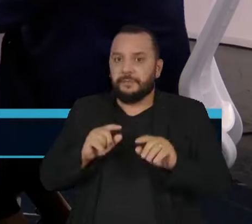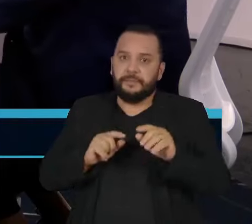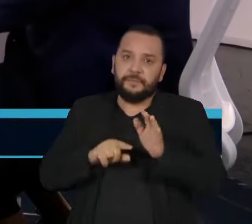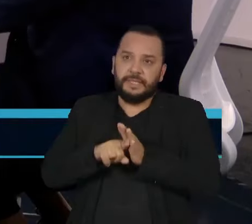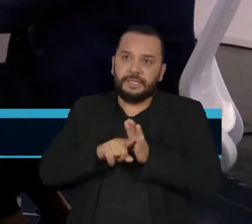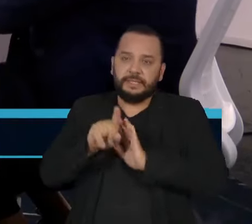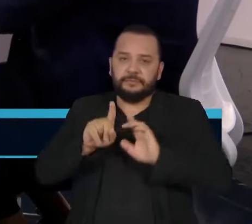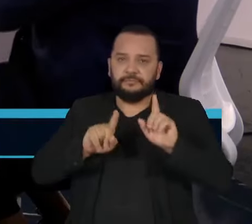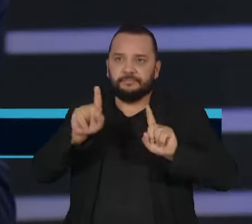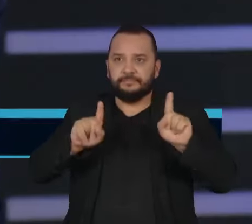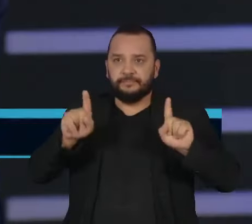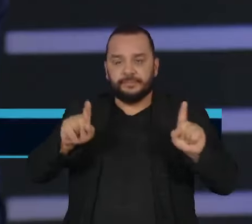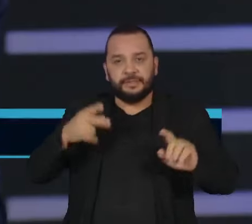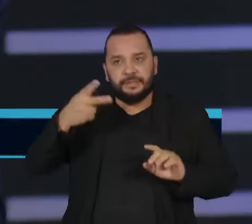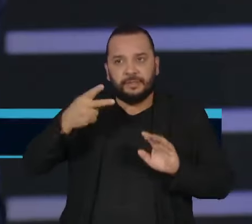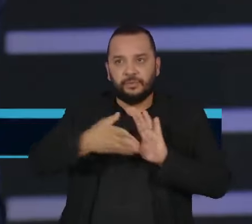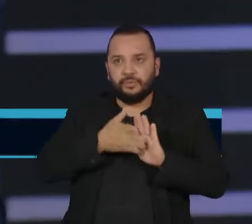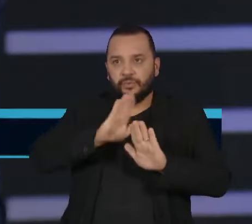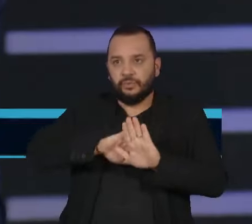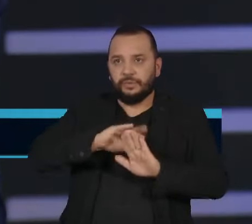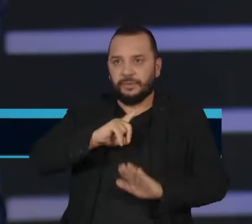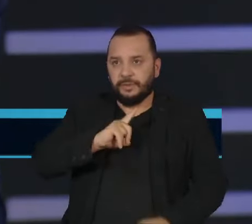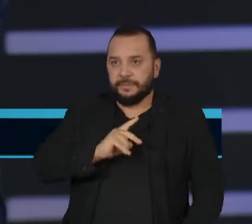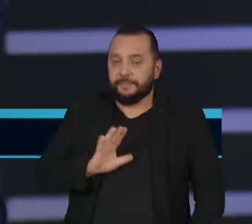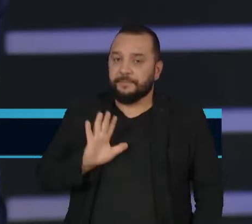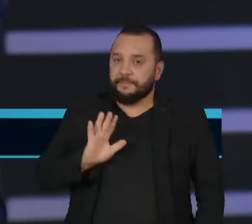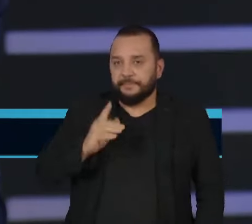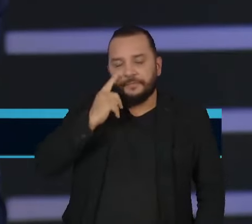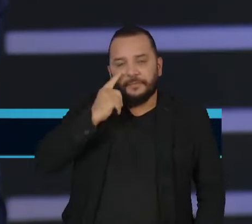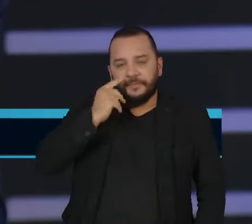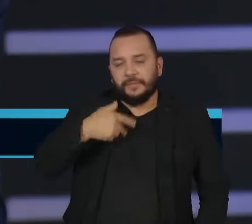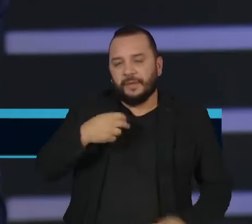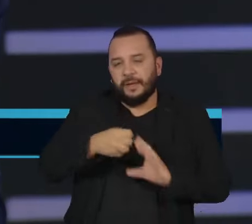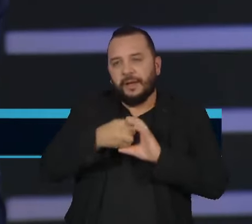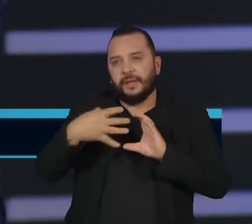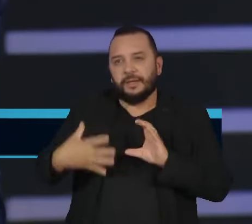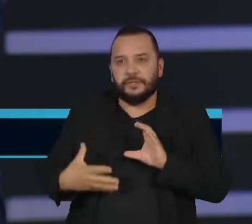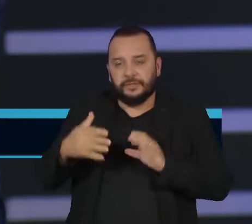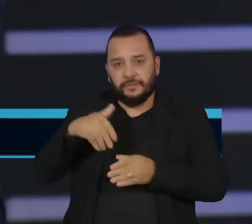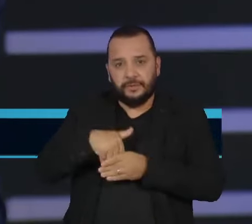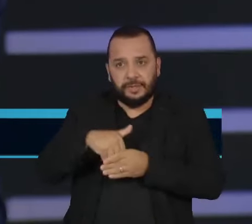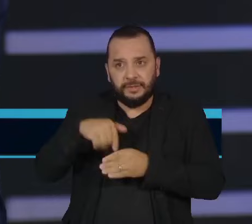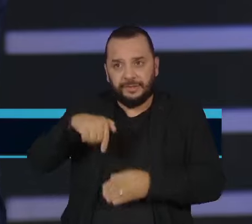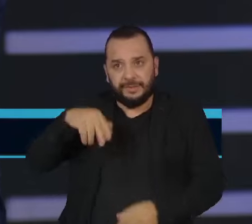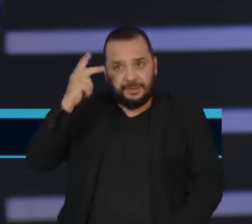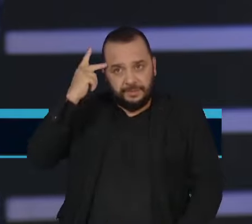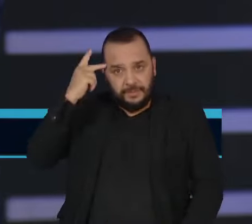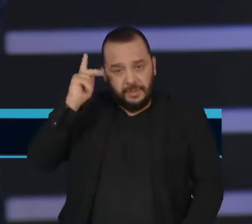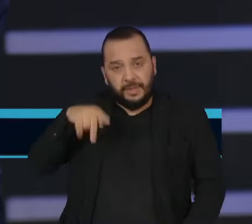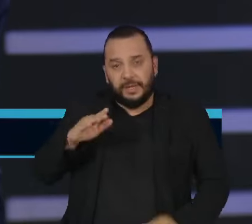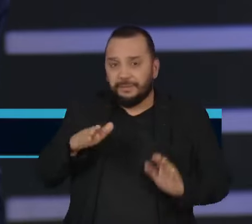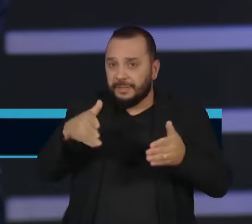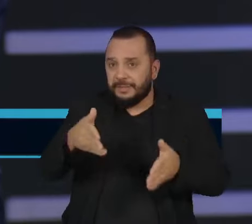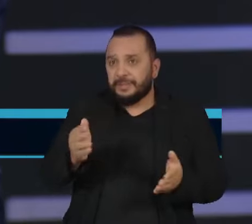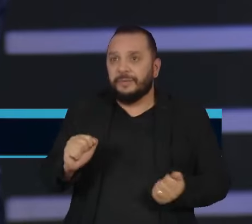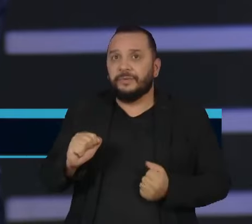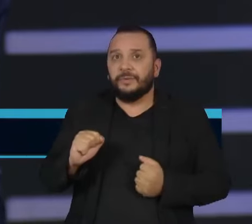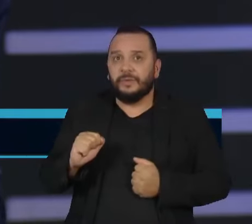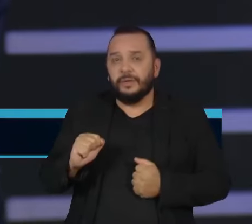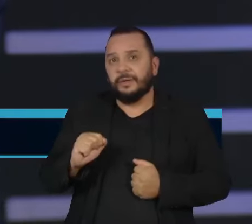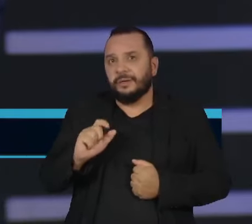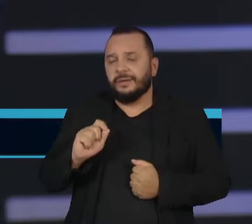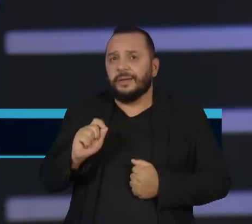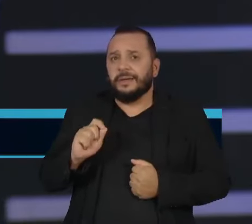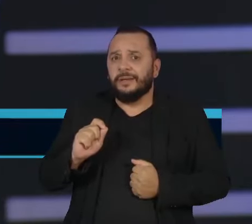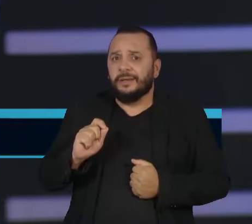pesquisa. Agora, a gente precisa ver se as características da eleição de São Paulo são tão específicas que só aqui que estão ocorrendo.